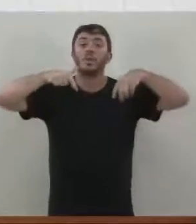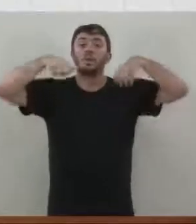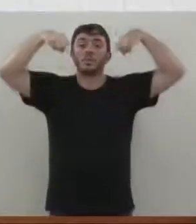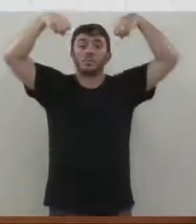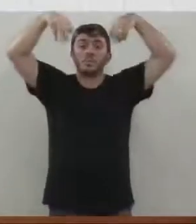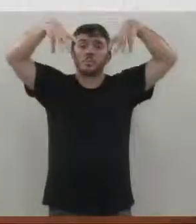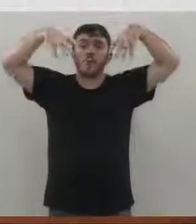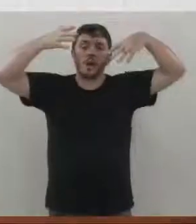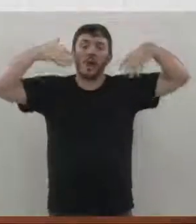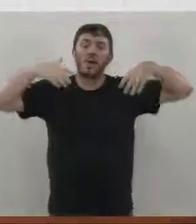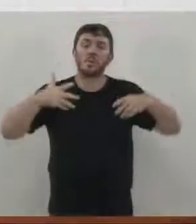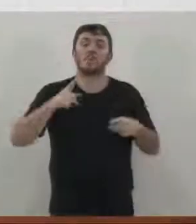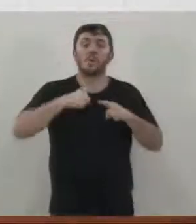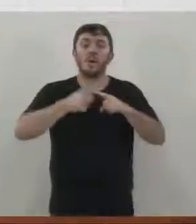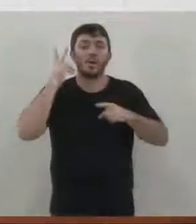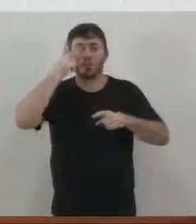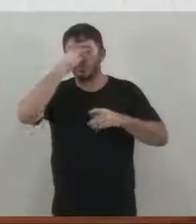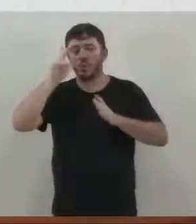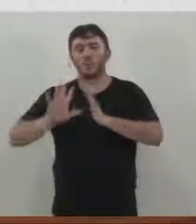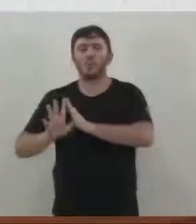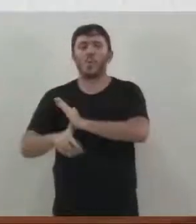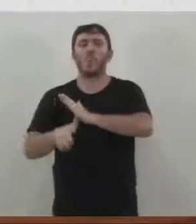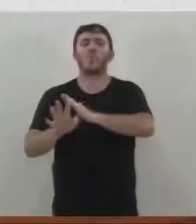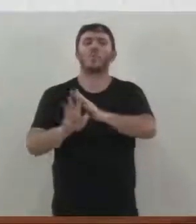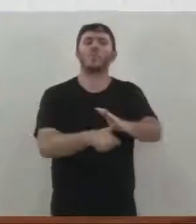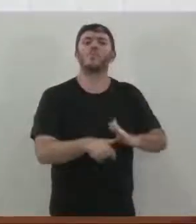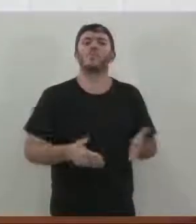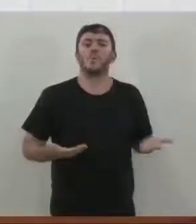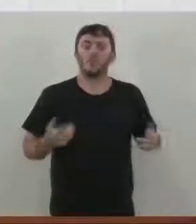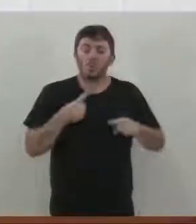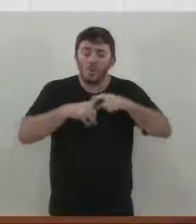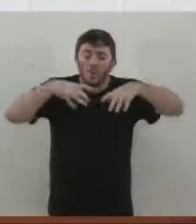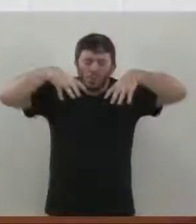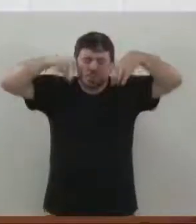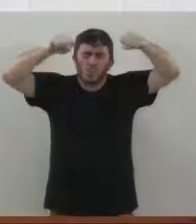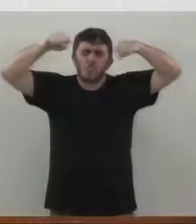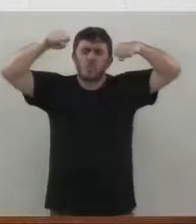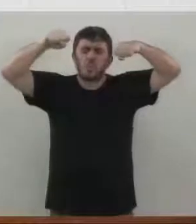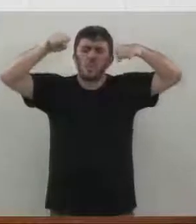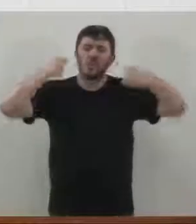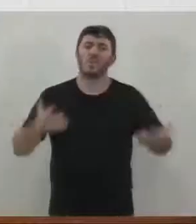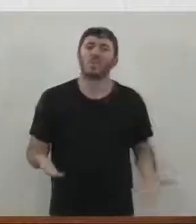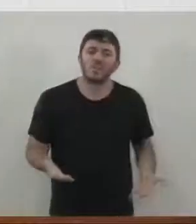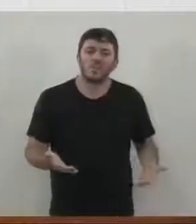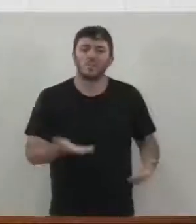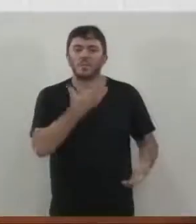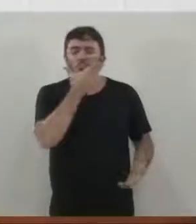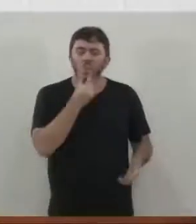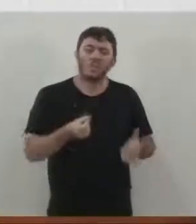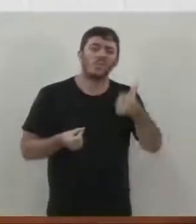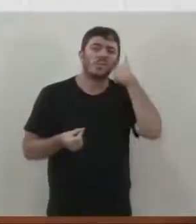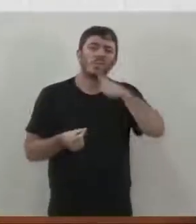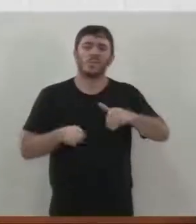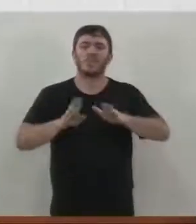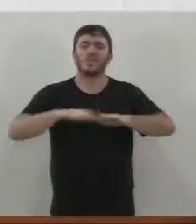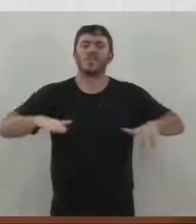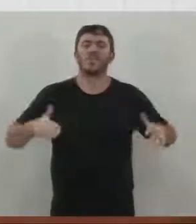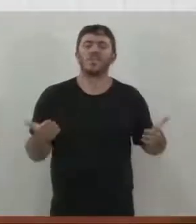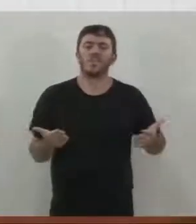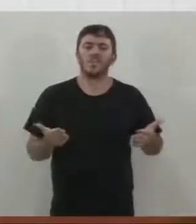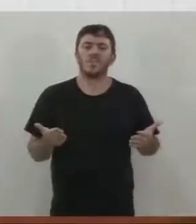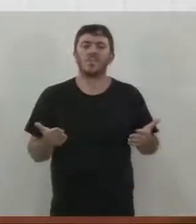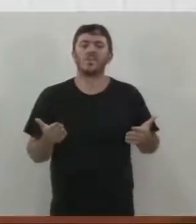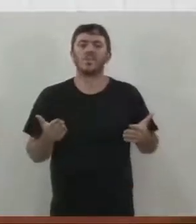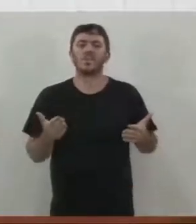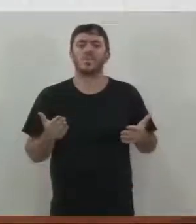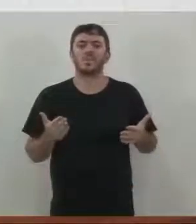eram assaltados, roubados ali pela escuridão. Tanto homens, mulheres, crianças. Então, vindo ao